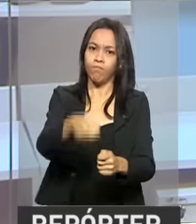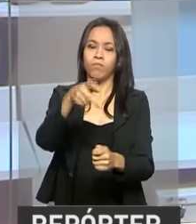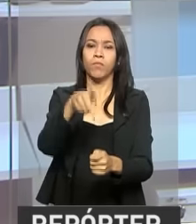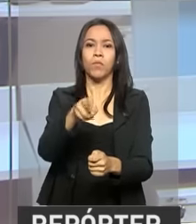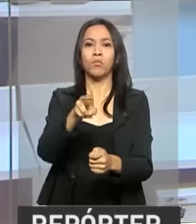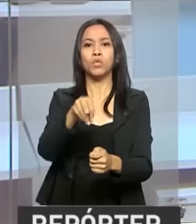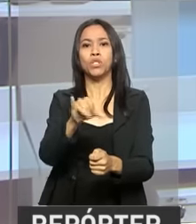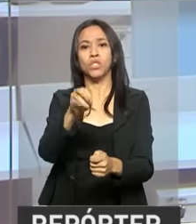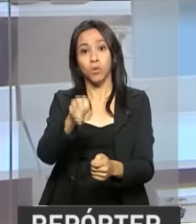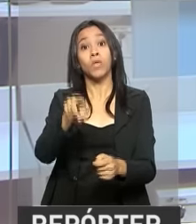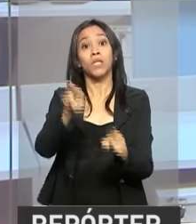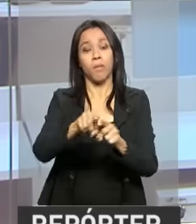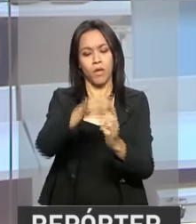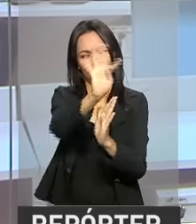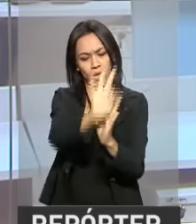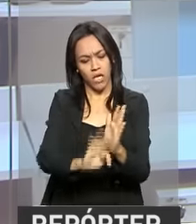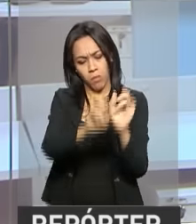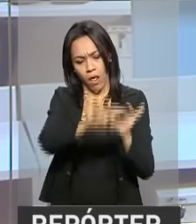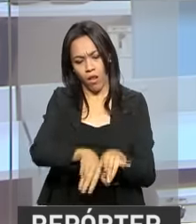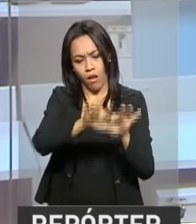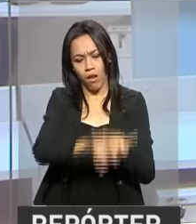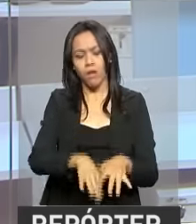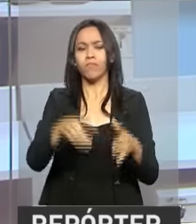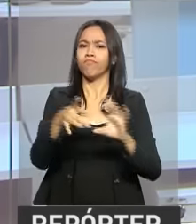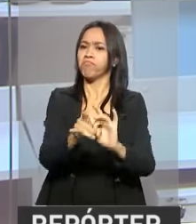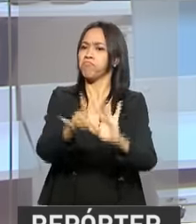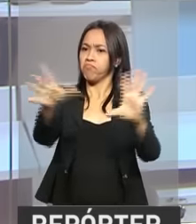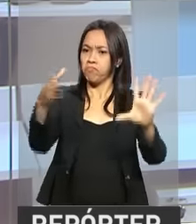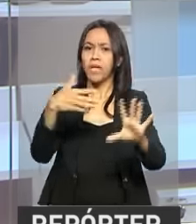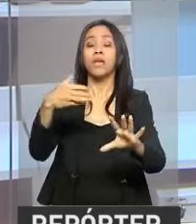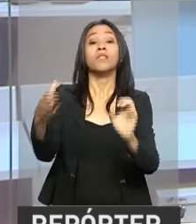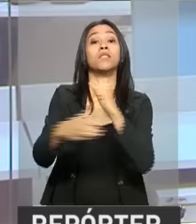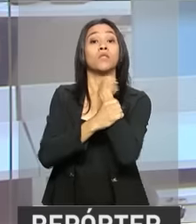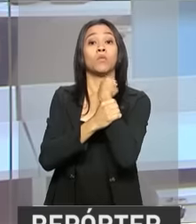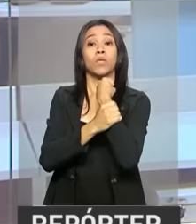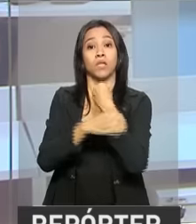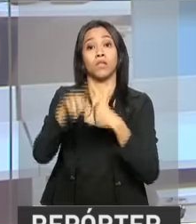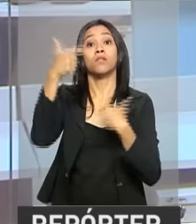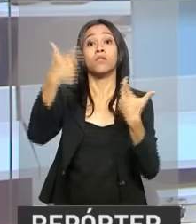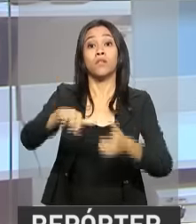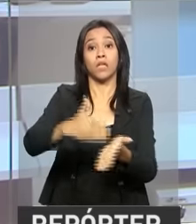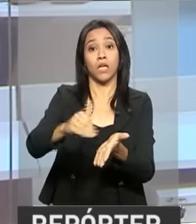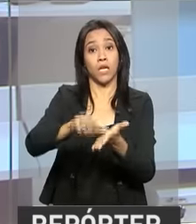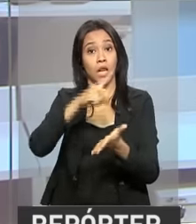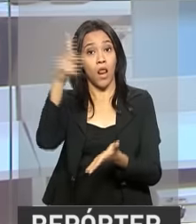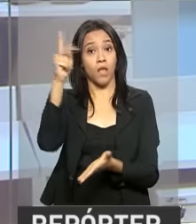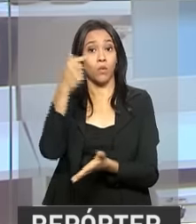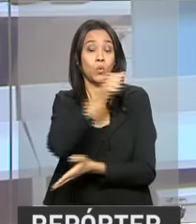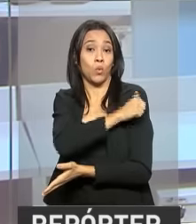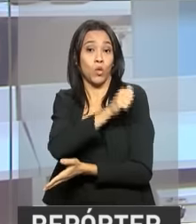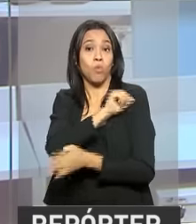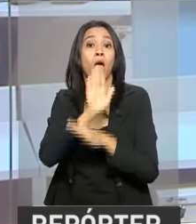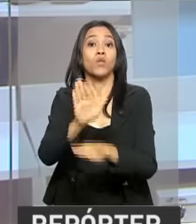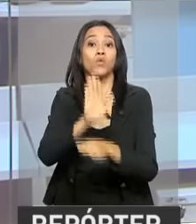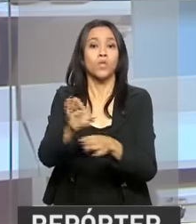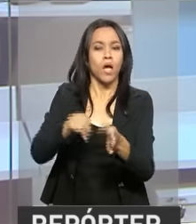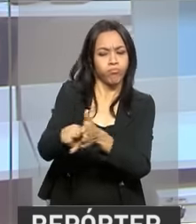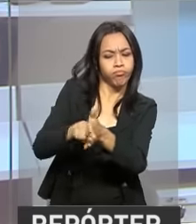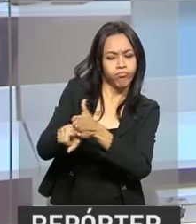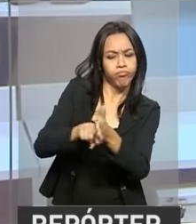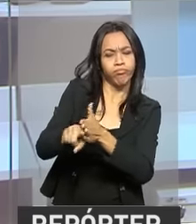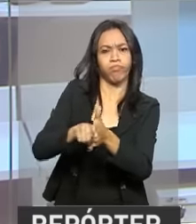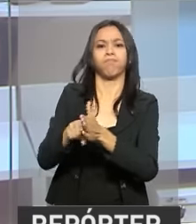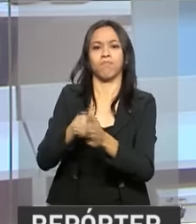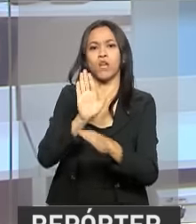Ministério da Justiça coloca-se à disposição da Secretaria de Segurança Pública do Rio para auxiliar nas investigações a